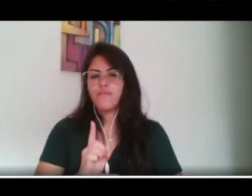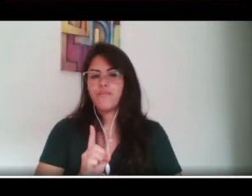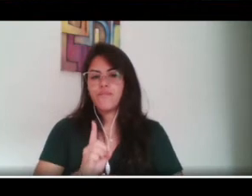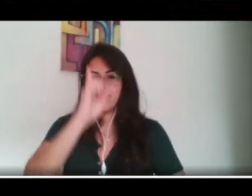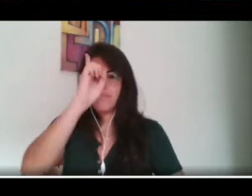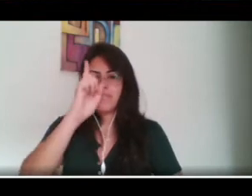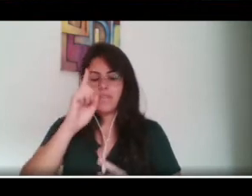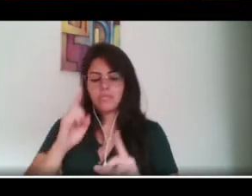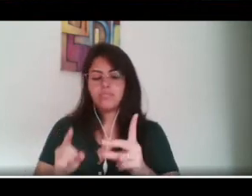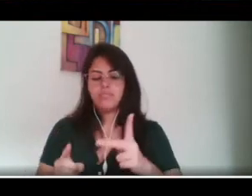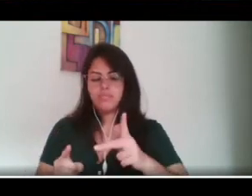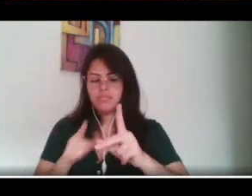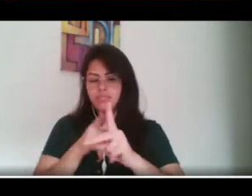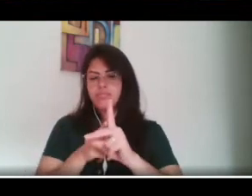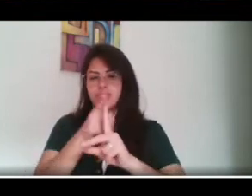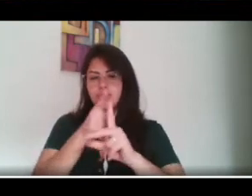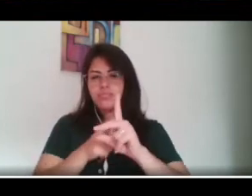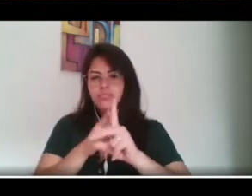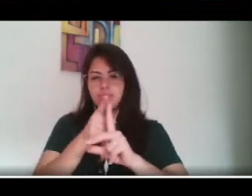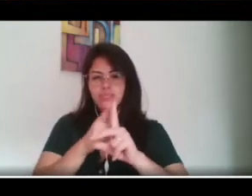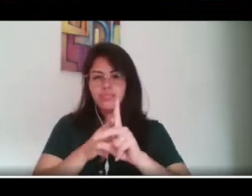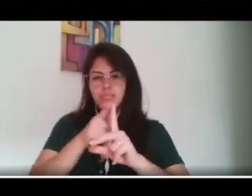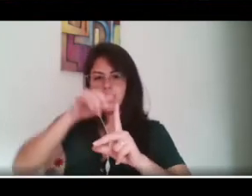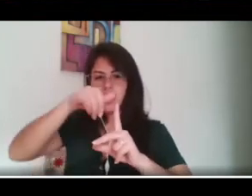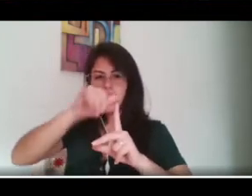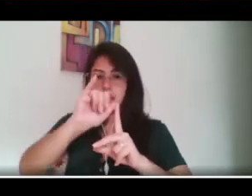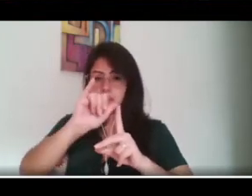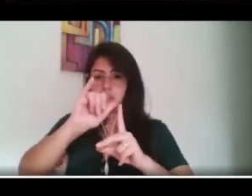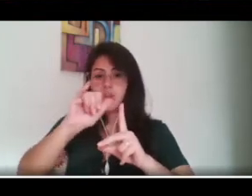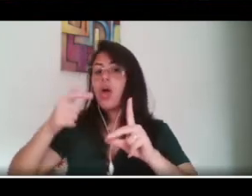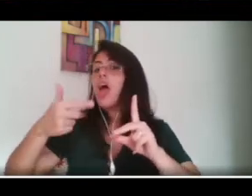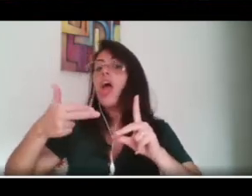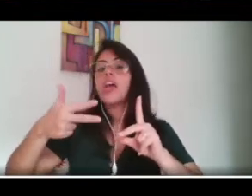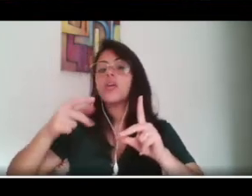a um Y0 mais um V0YT